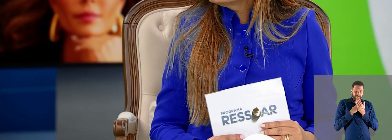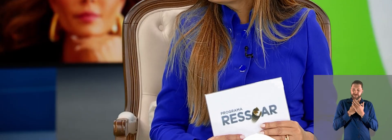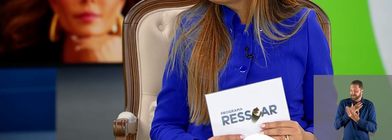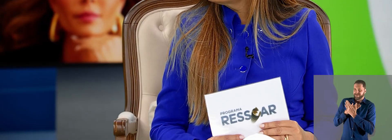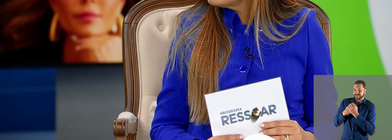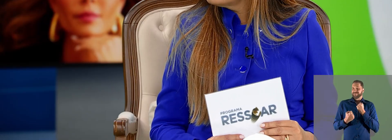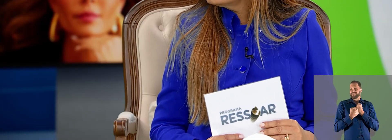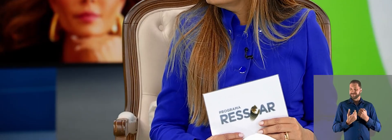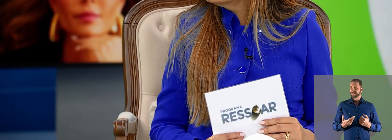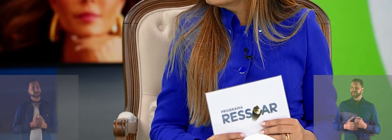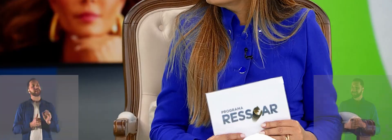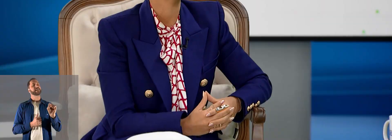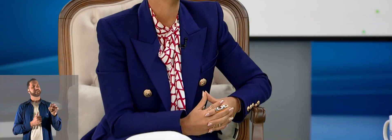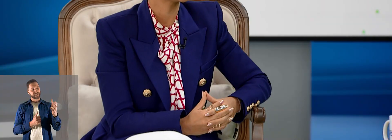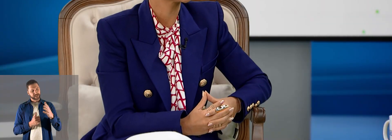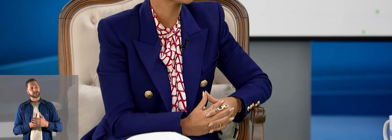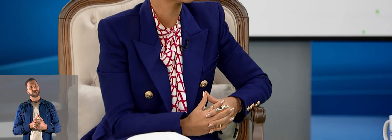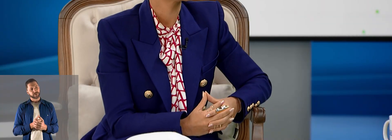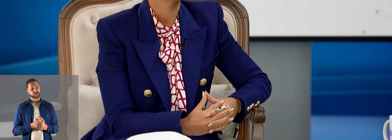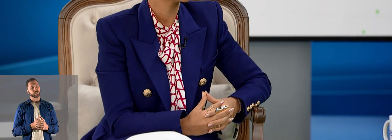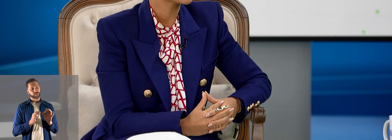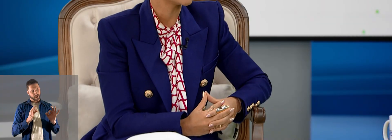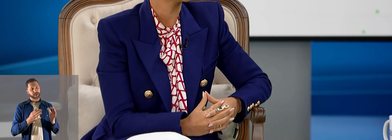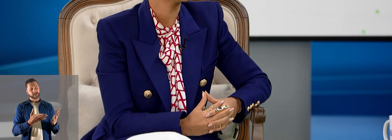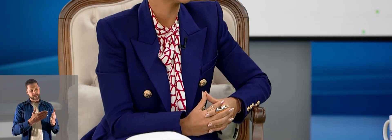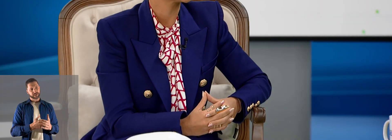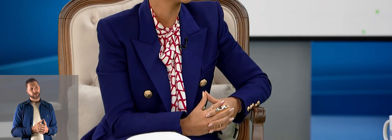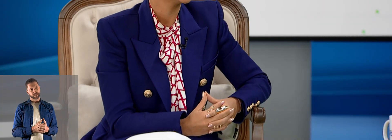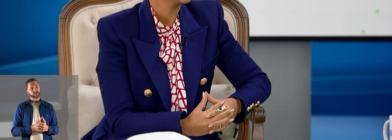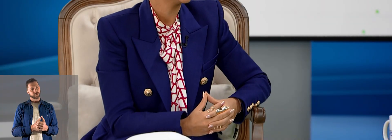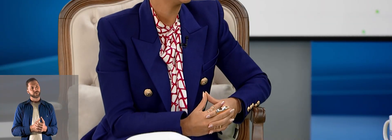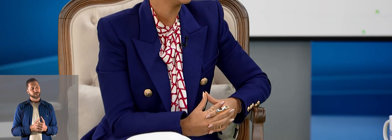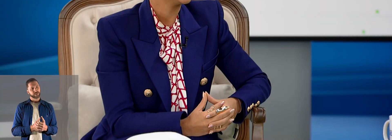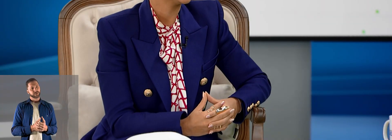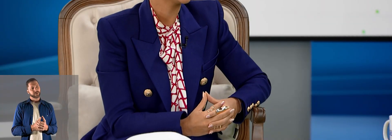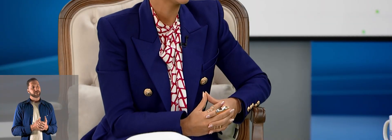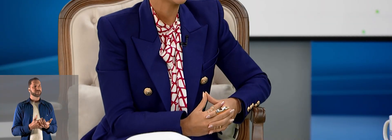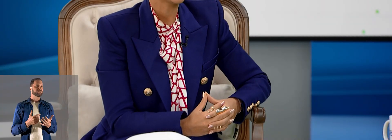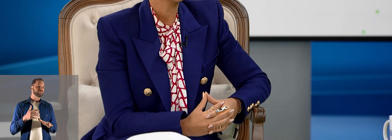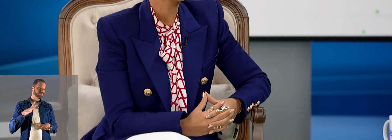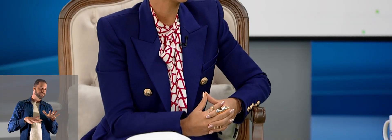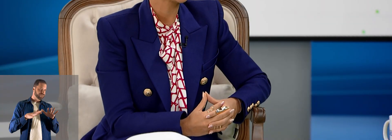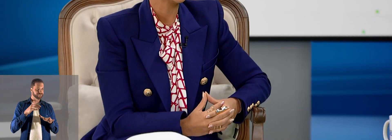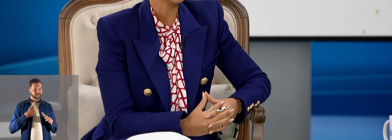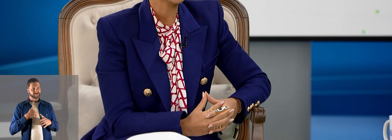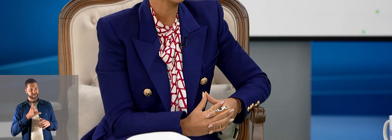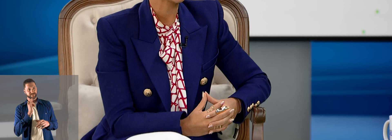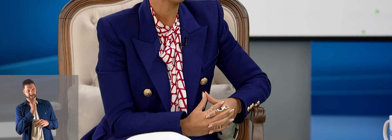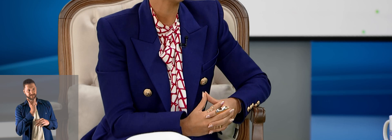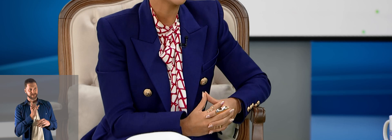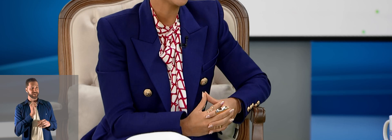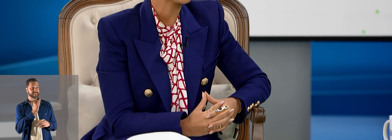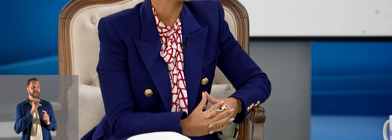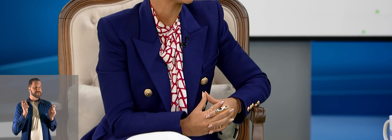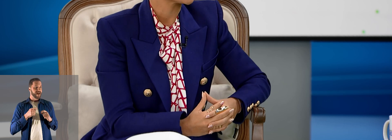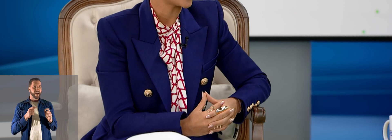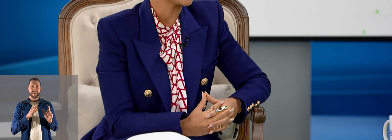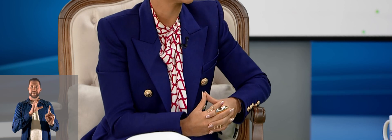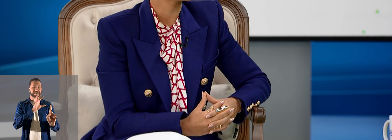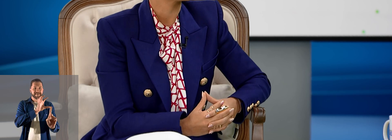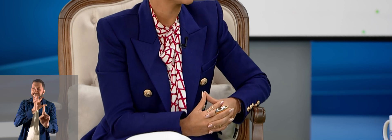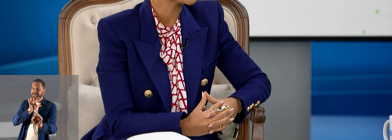que só faltava aquilo né exato exatamente E aí eu digo eu se eu puder